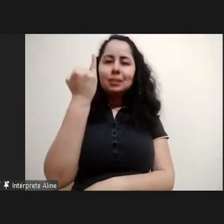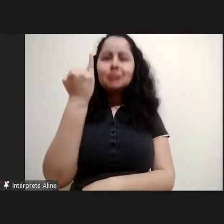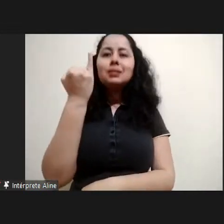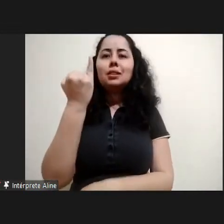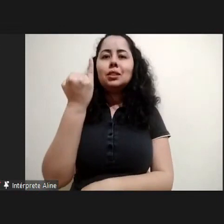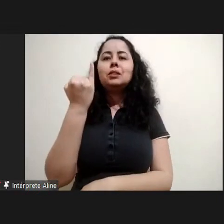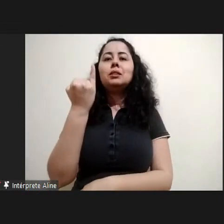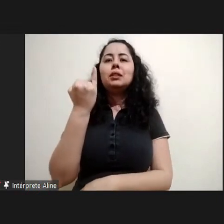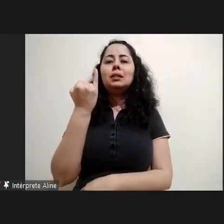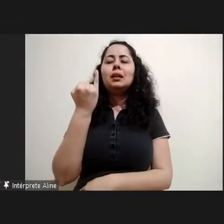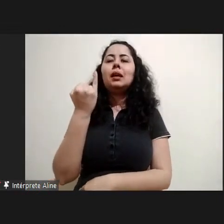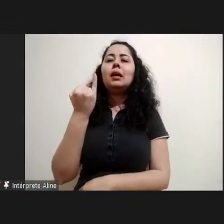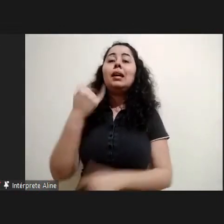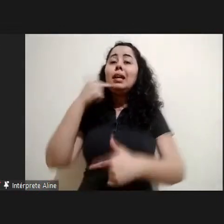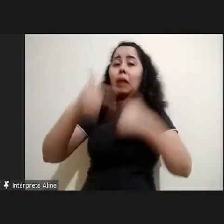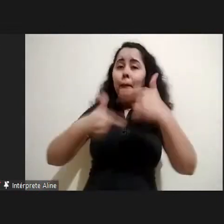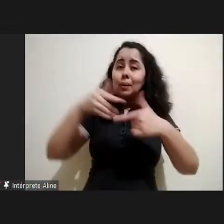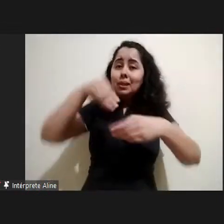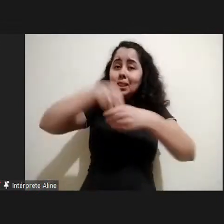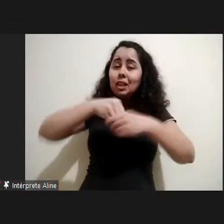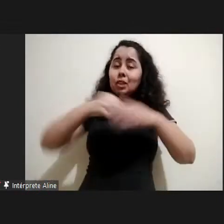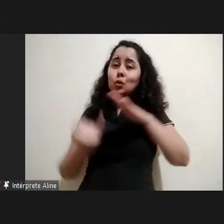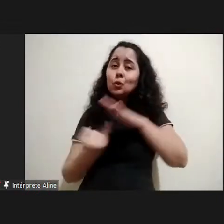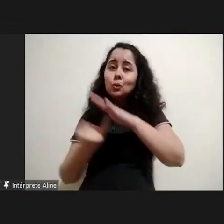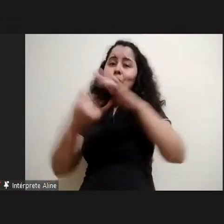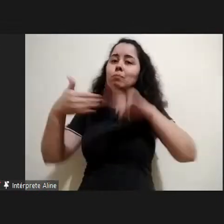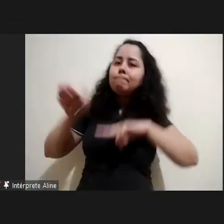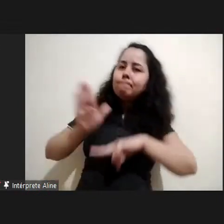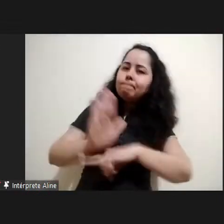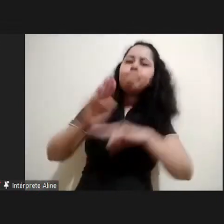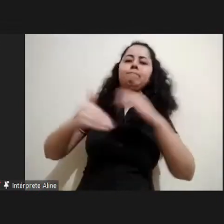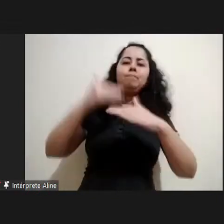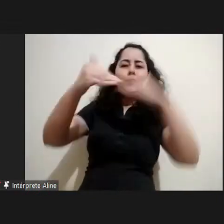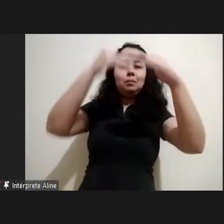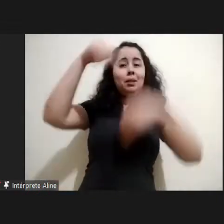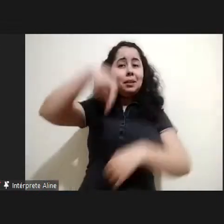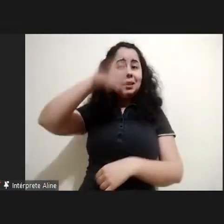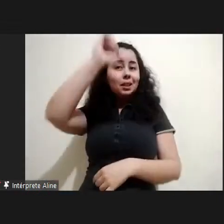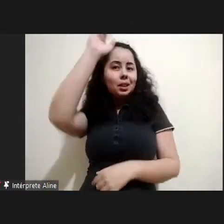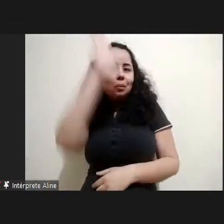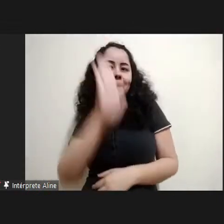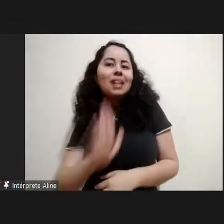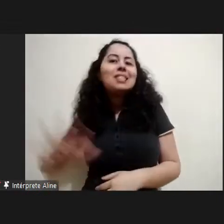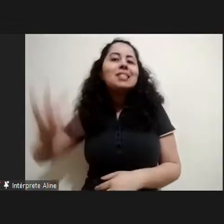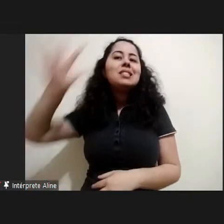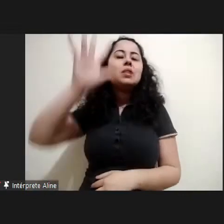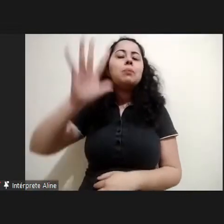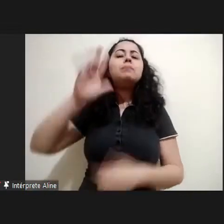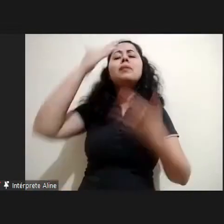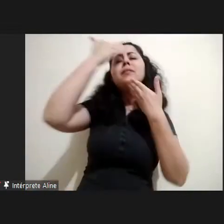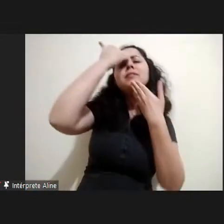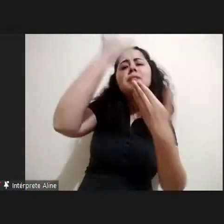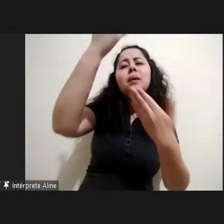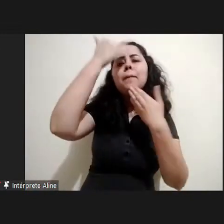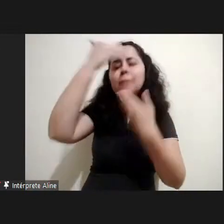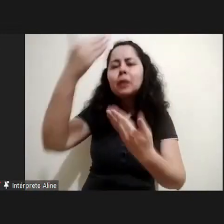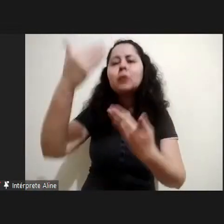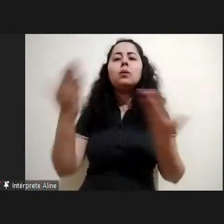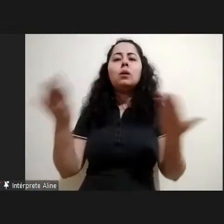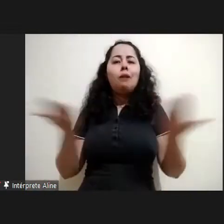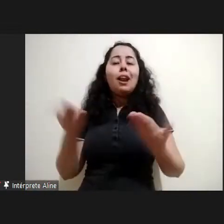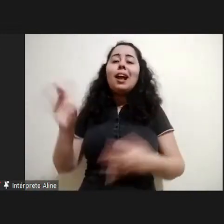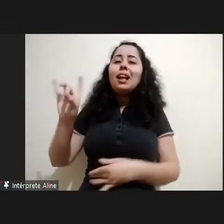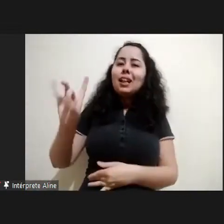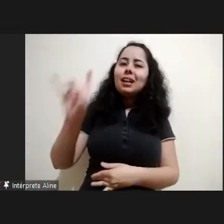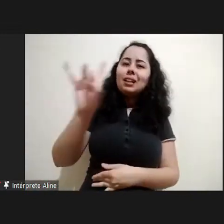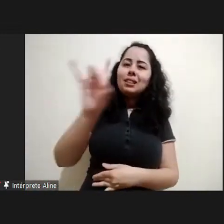contribuem efetivamente para o desenvolvimento do nosso país. O agradecimento que nós fazemos a cada um e a